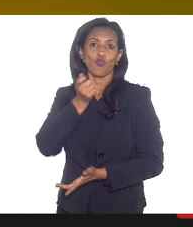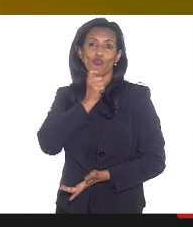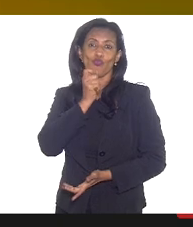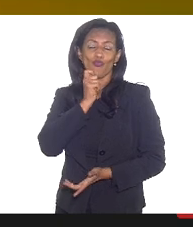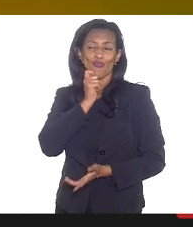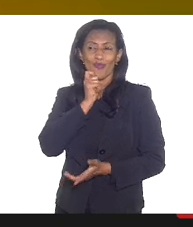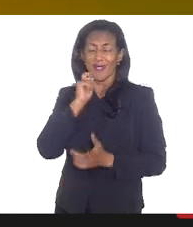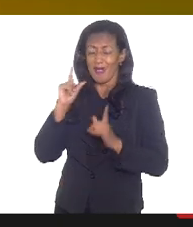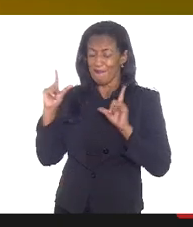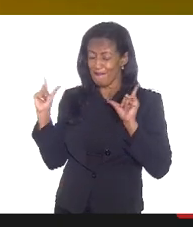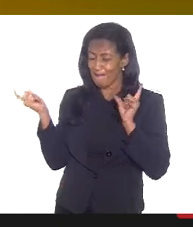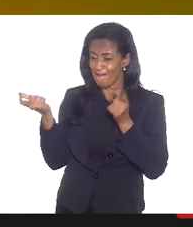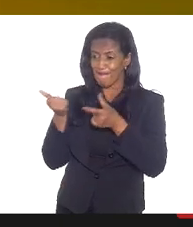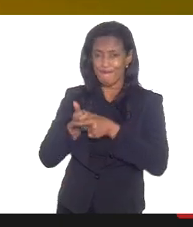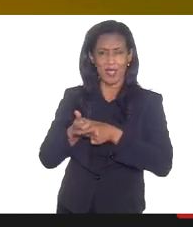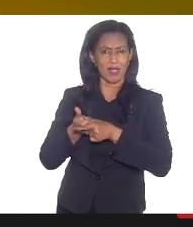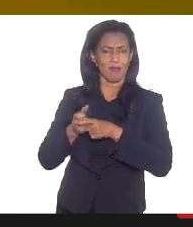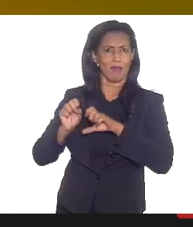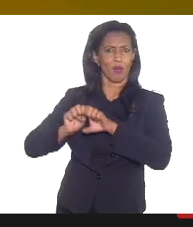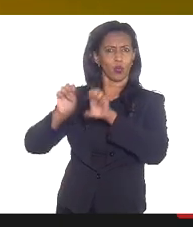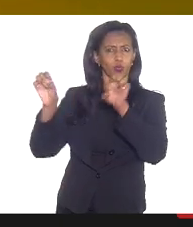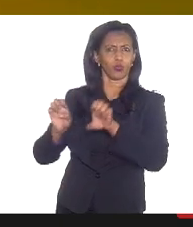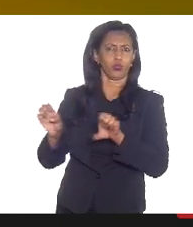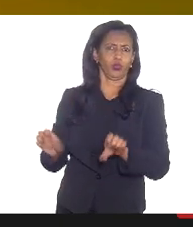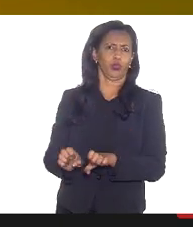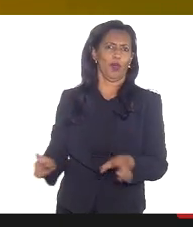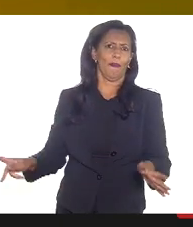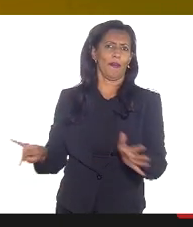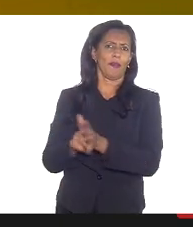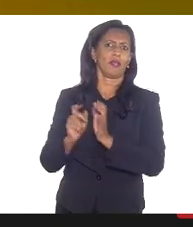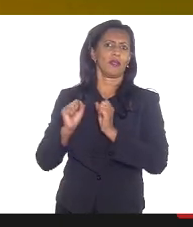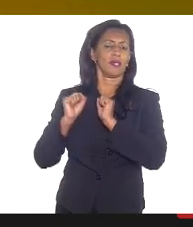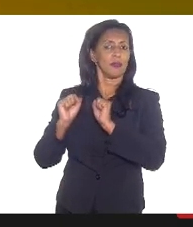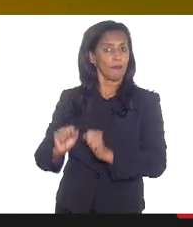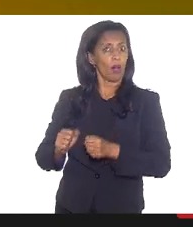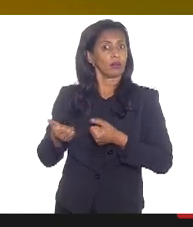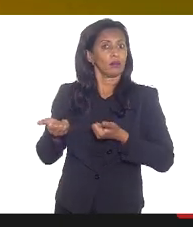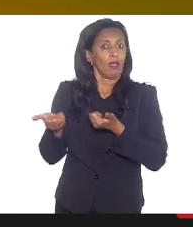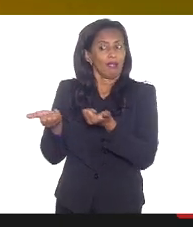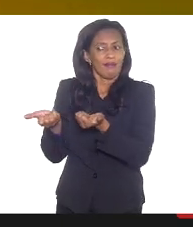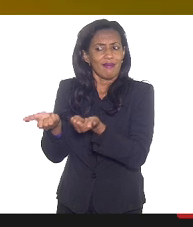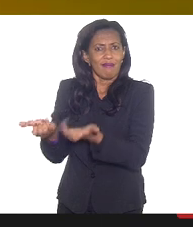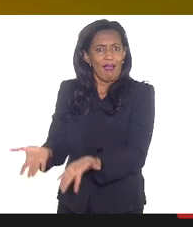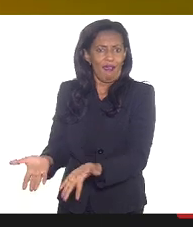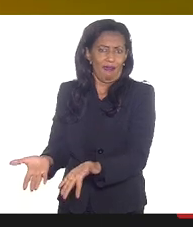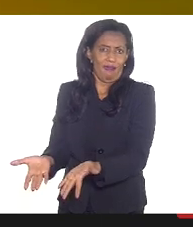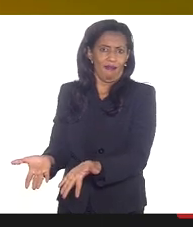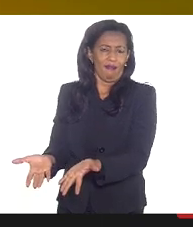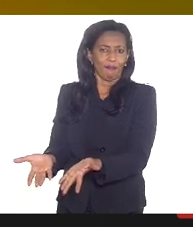mínima estrutura física, né, para que se possa, inclusive, dar